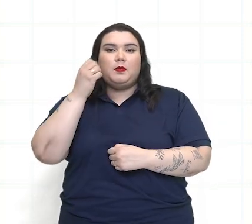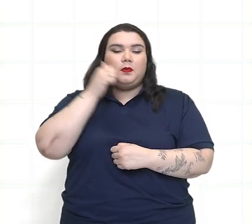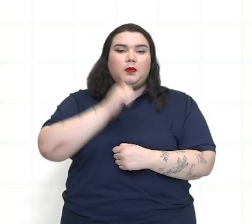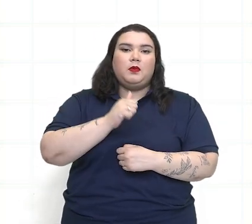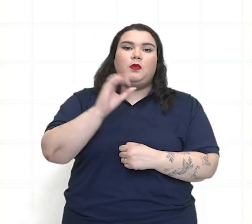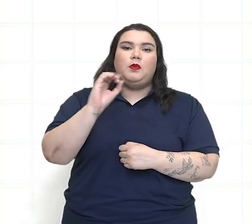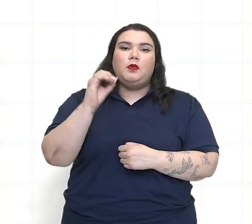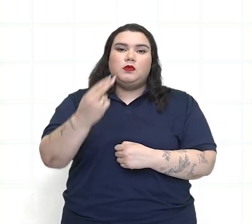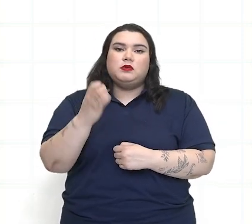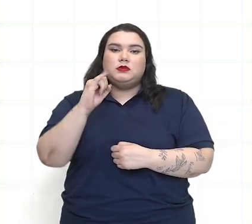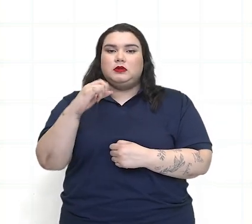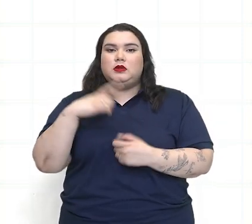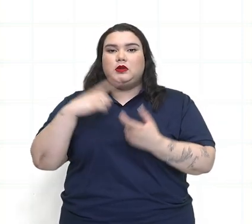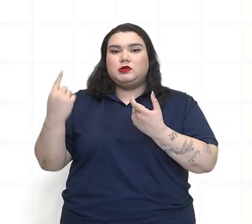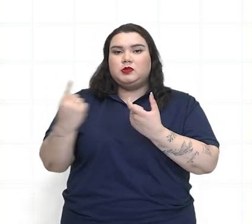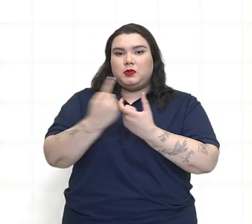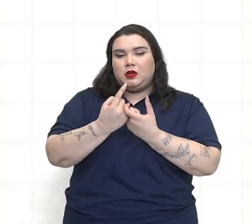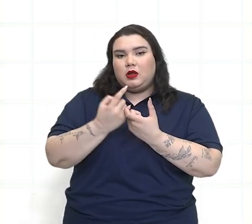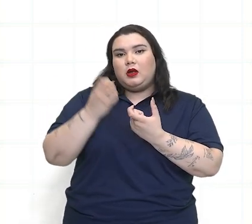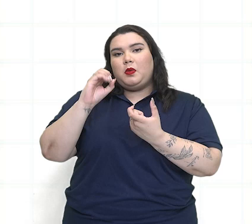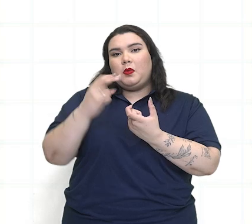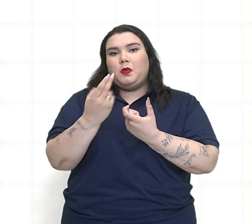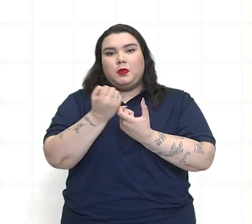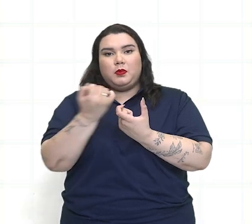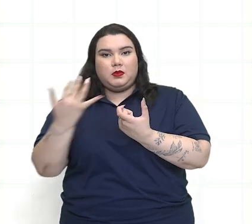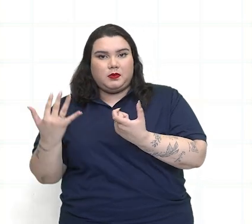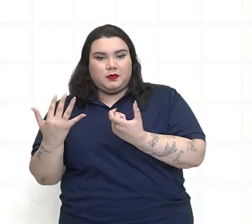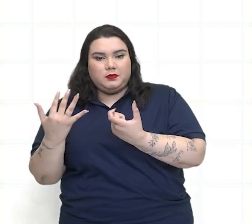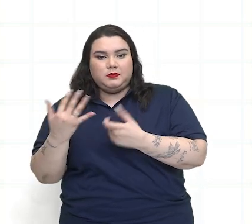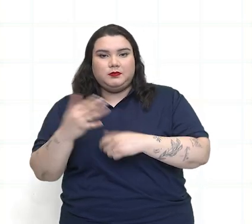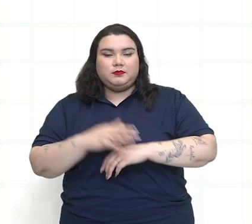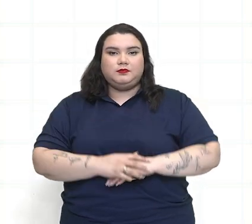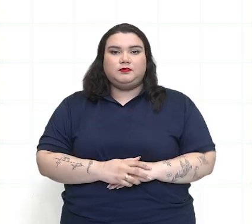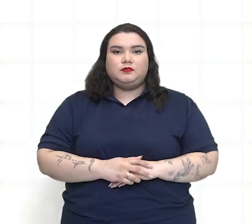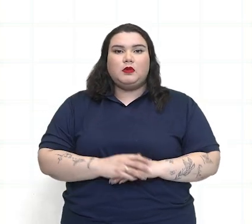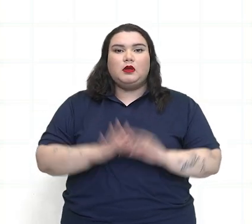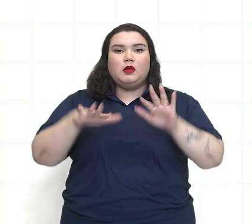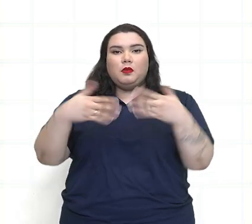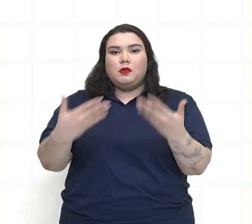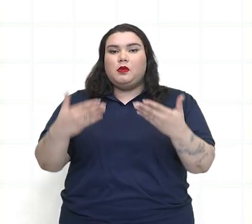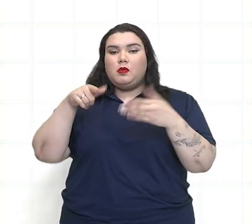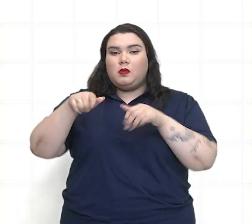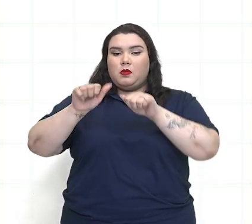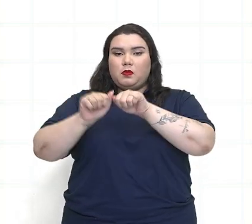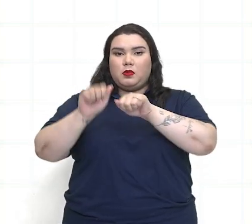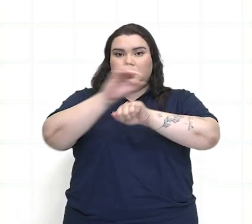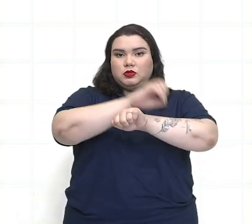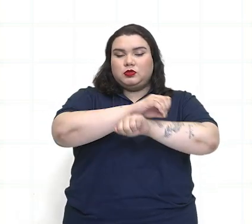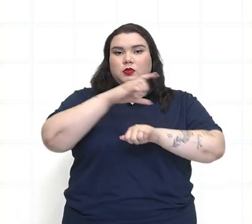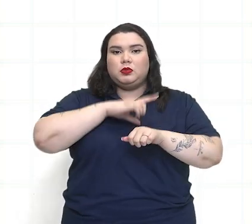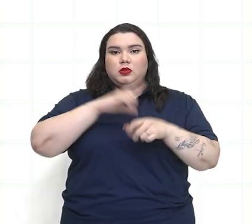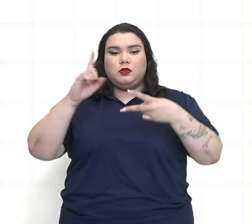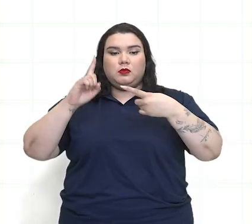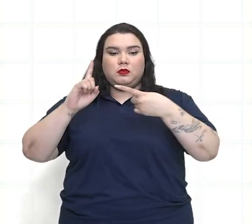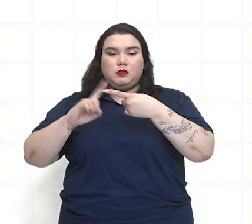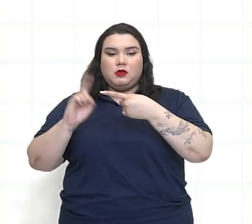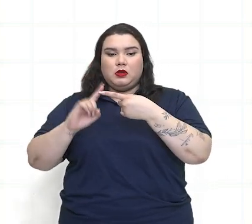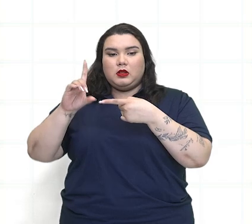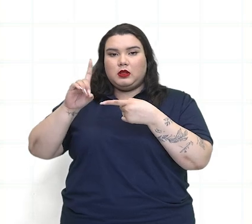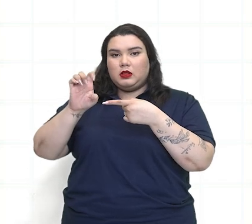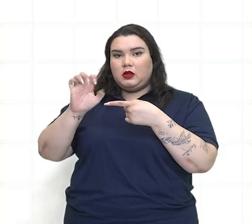bem. Então, ele tem dois tipos. O artigo, ele se divide em